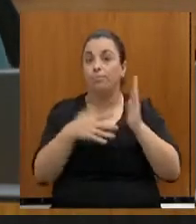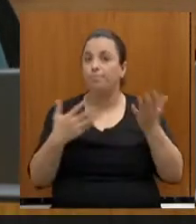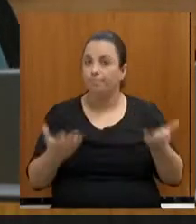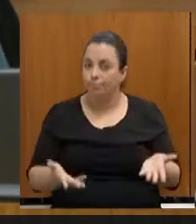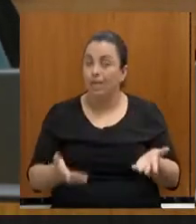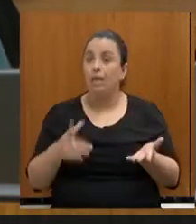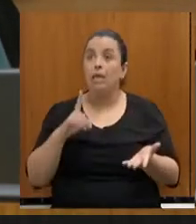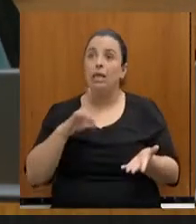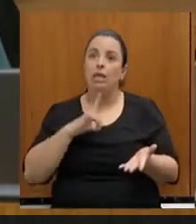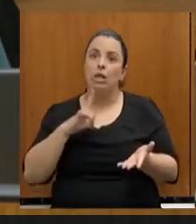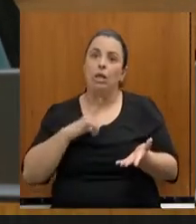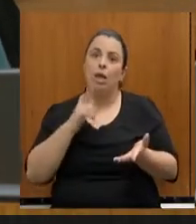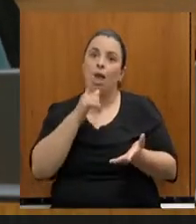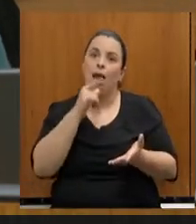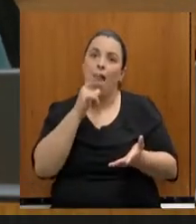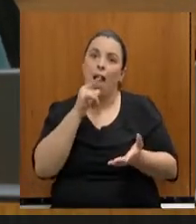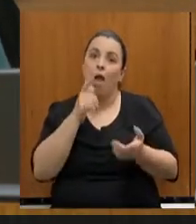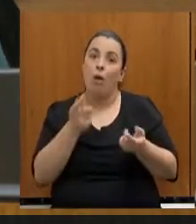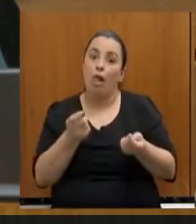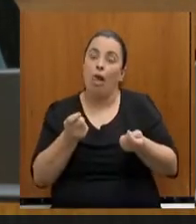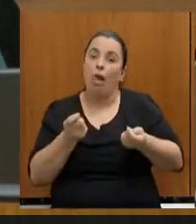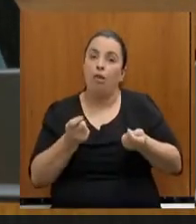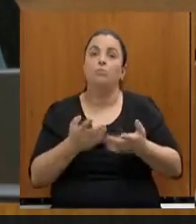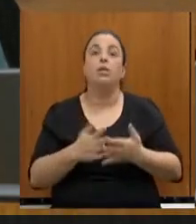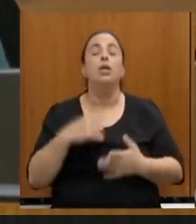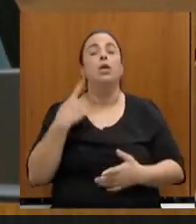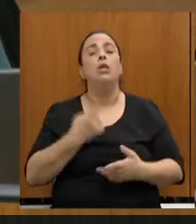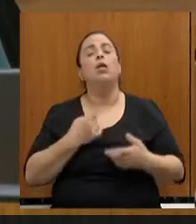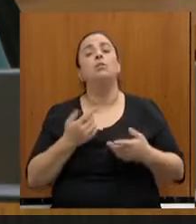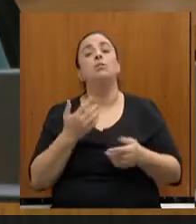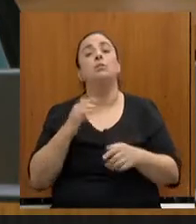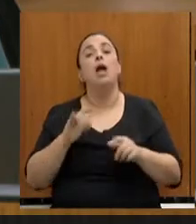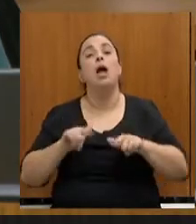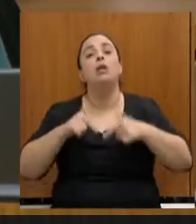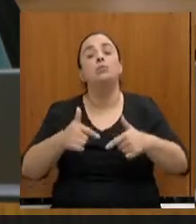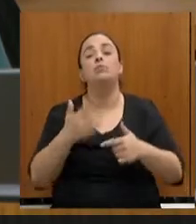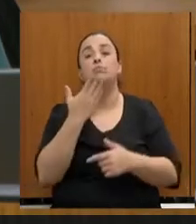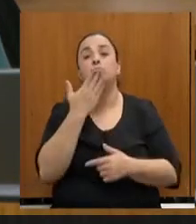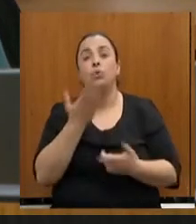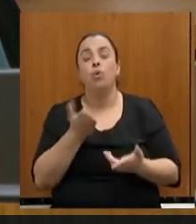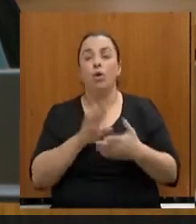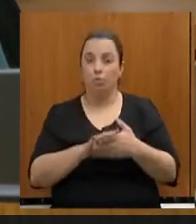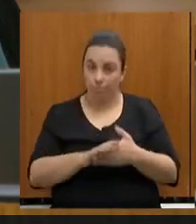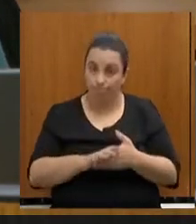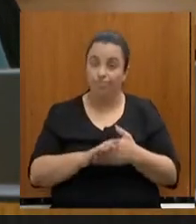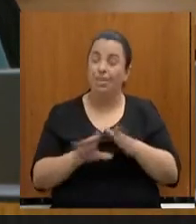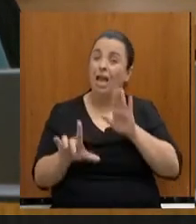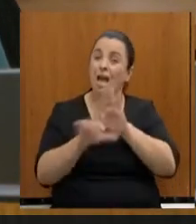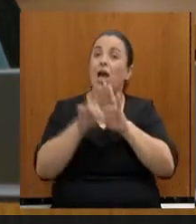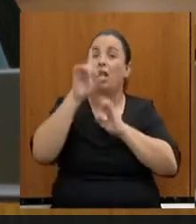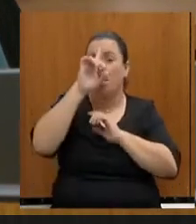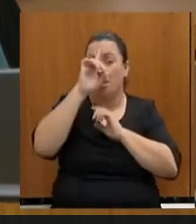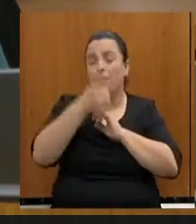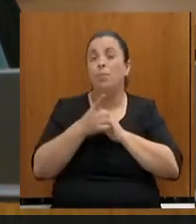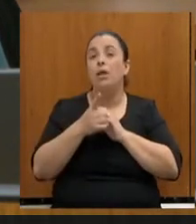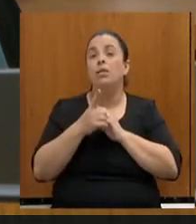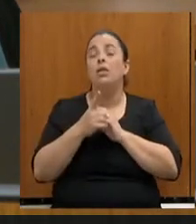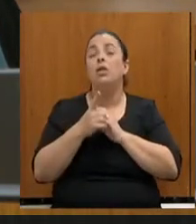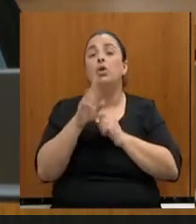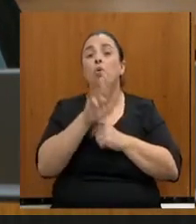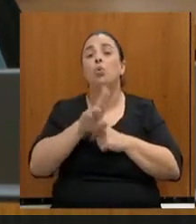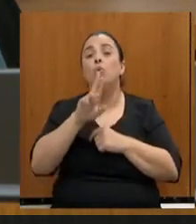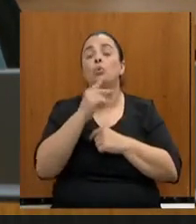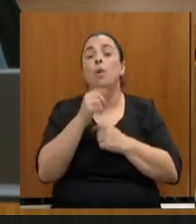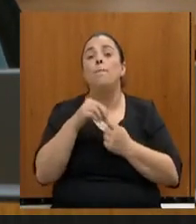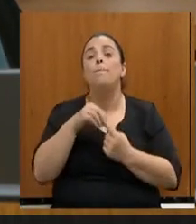hídrica Quais são as ações que nós estamos fazendo vale dizer que a lei determina que o uso prioritário